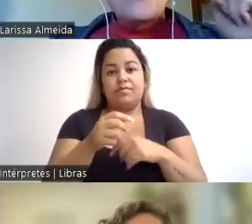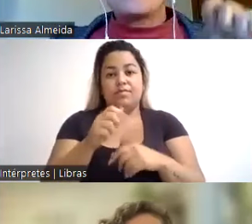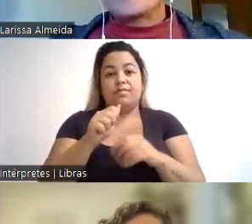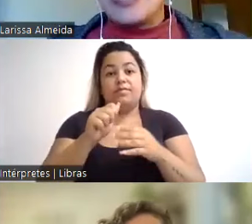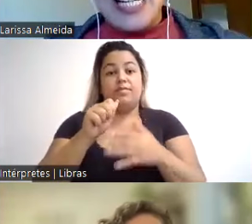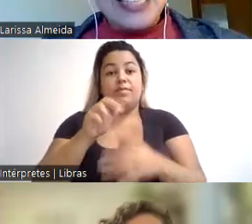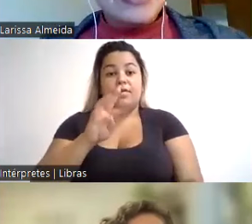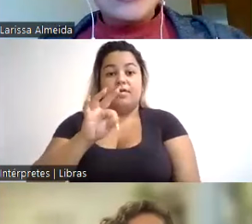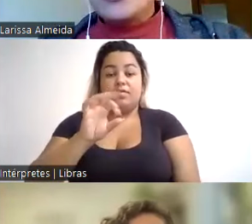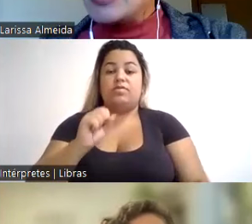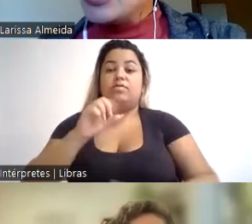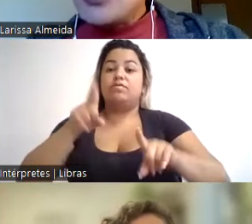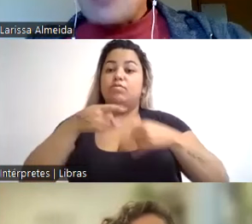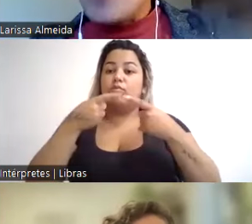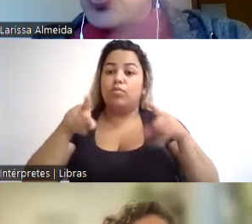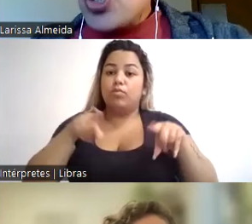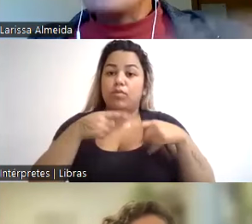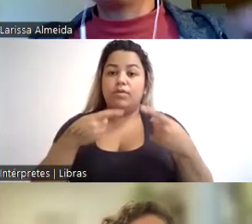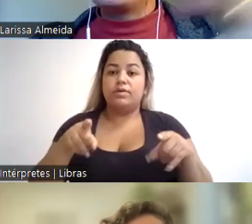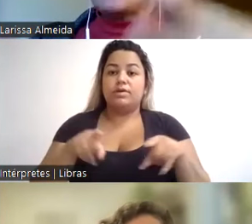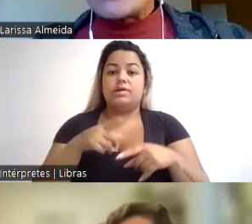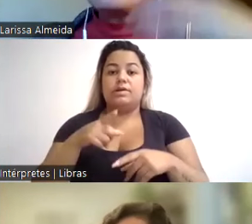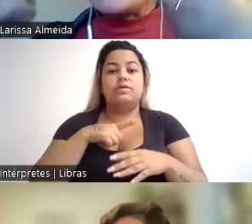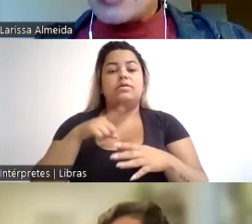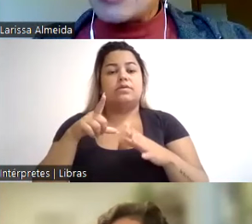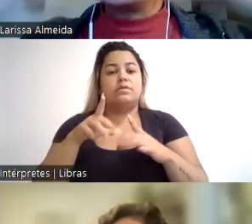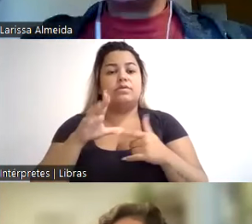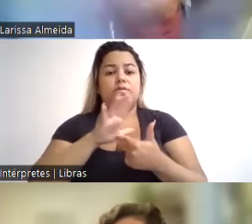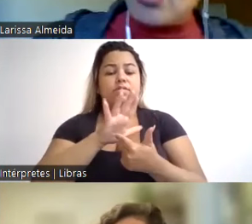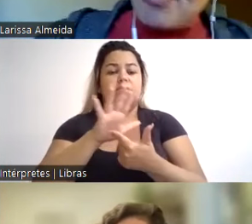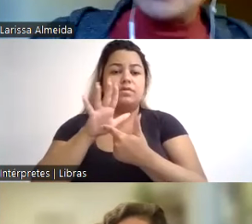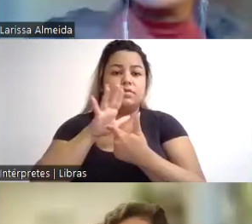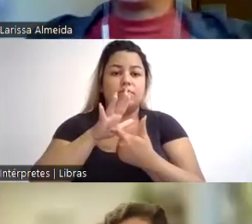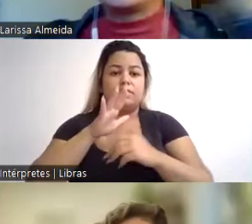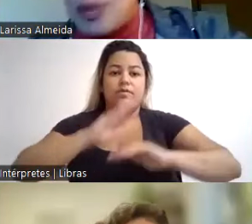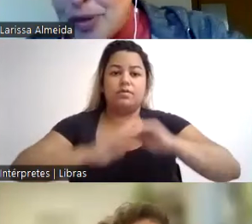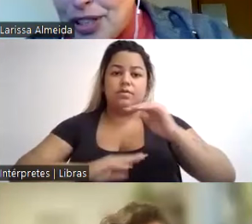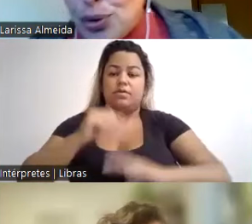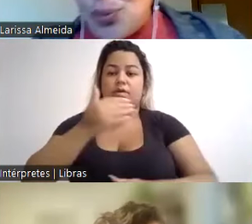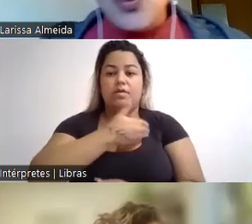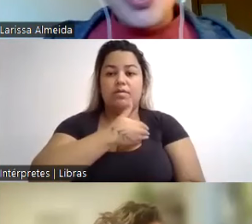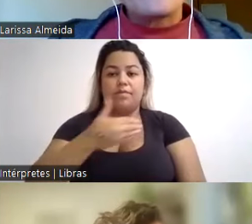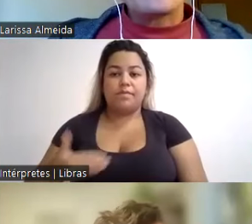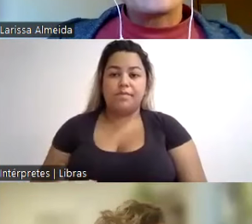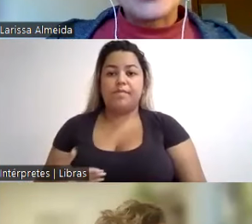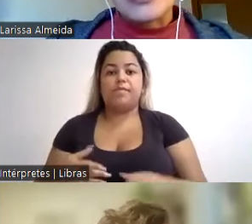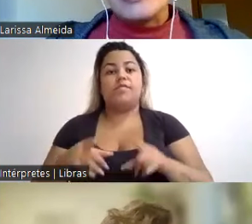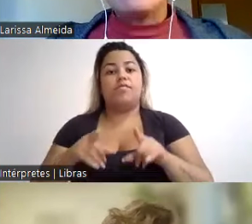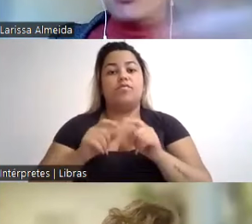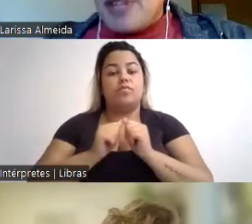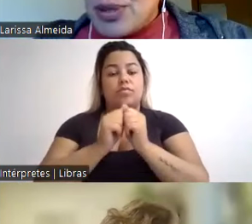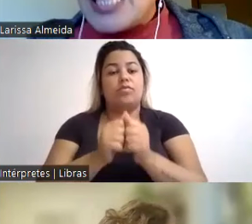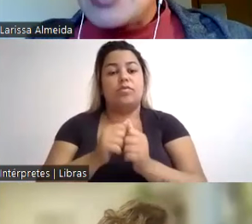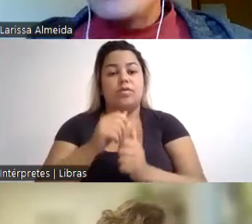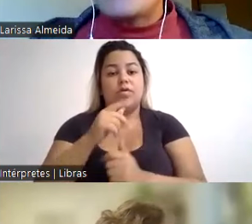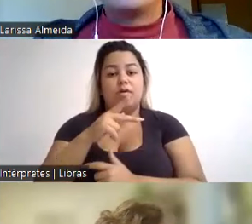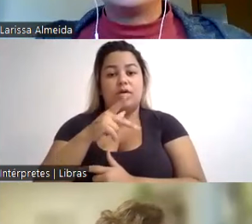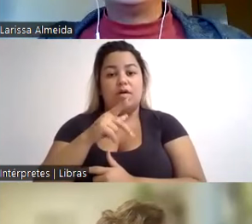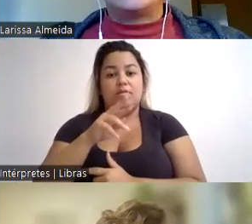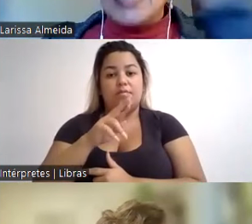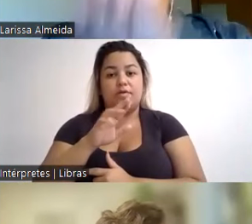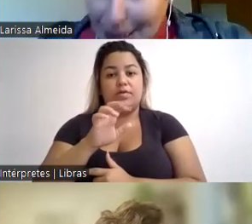música, né? Então, isso aqui tudo é a mostra, foi uma ação integrada da governança com a prefeitura. O Festival Delícias